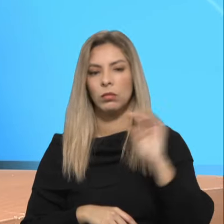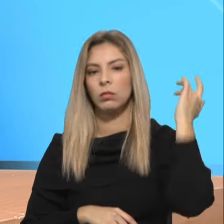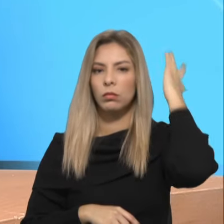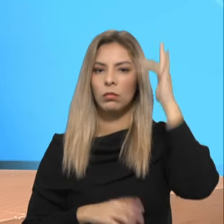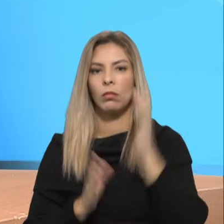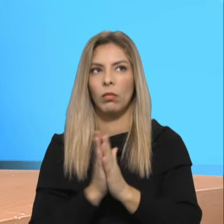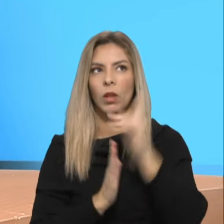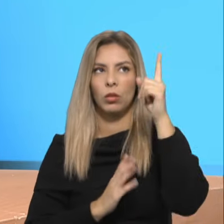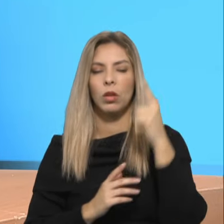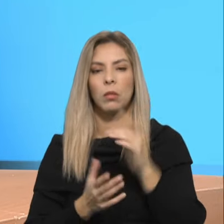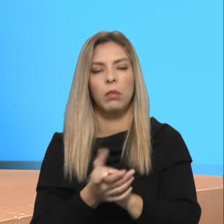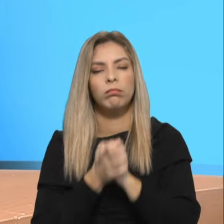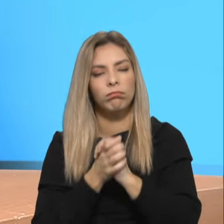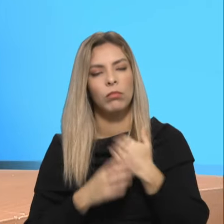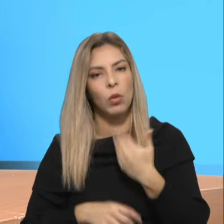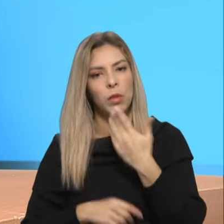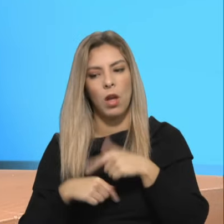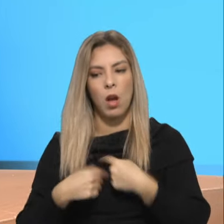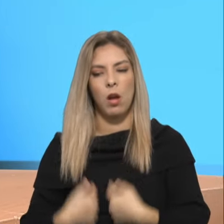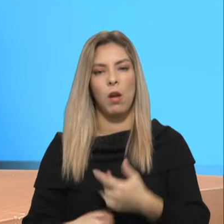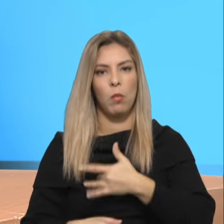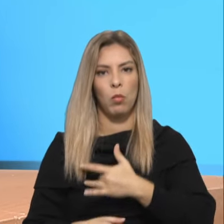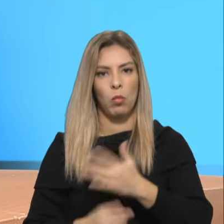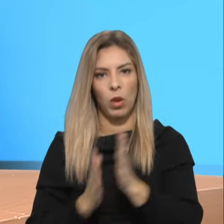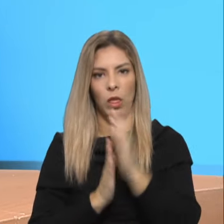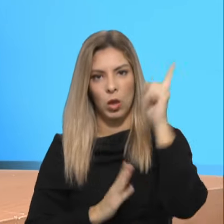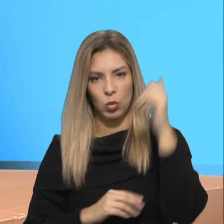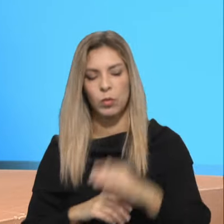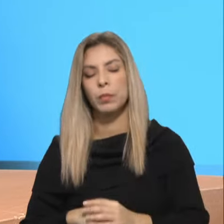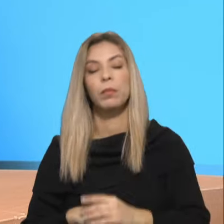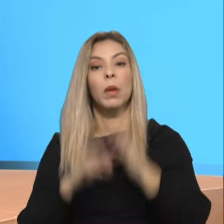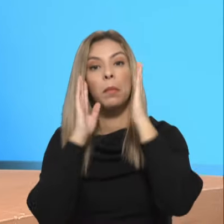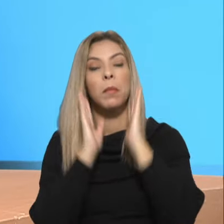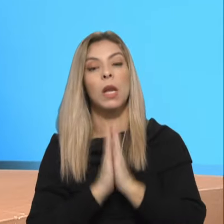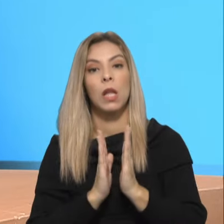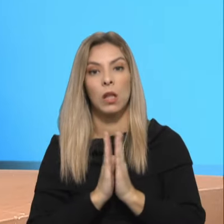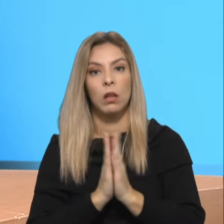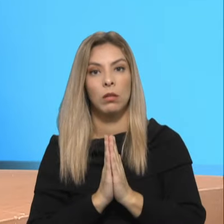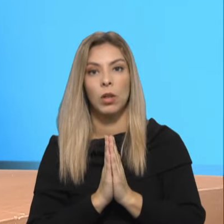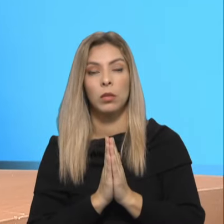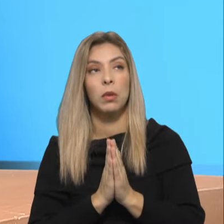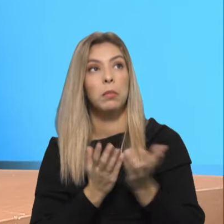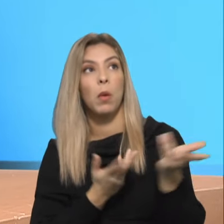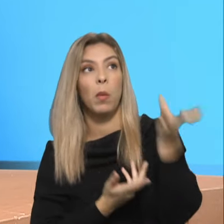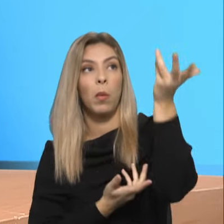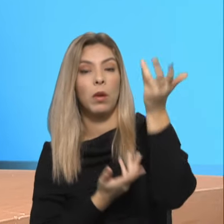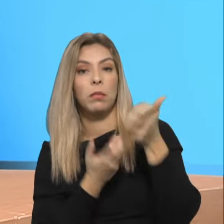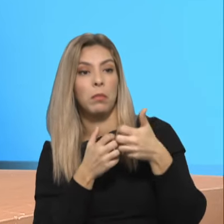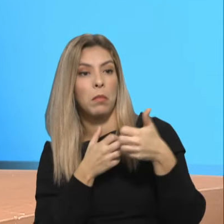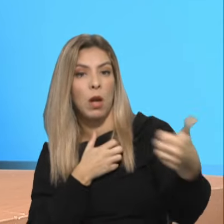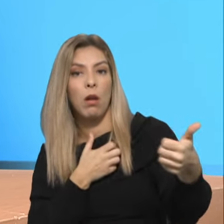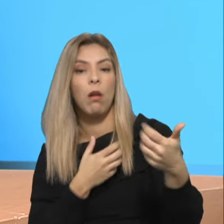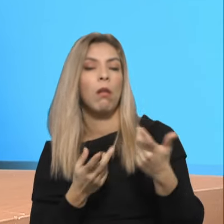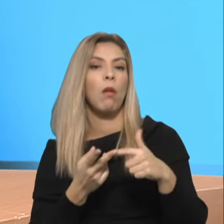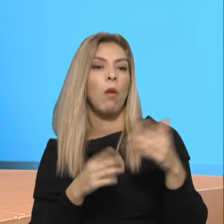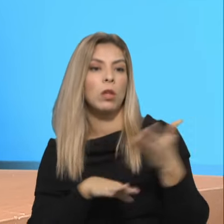gratuidade imensa do amor de Deus. Esse é que é o grande ponto. Maria Imaculada, não para se distinguir de nós, não para se separar de Cristo, mas